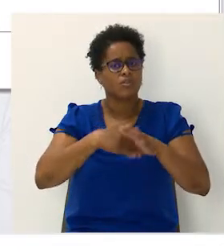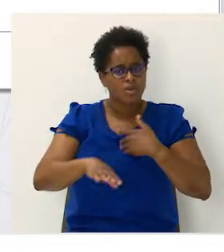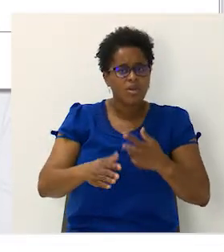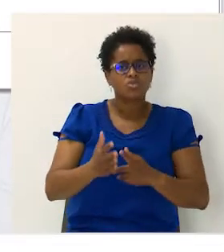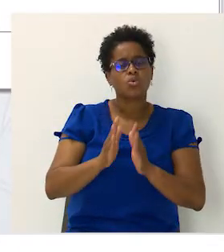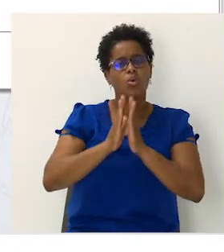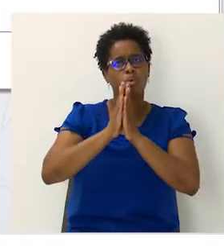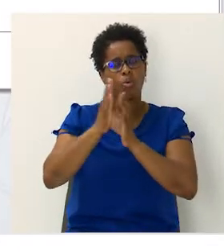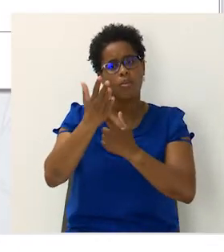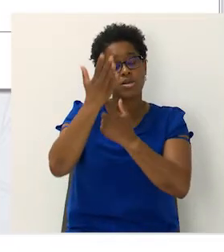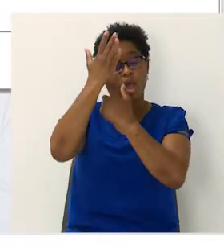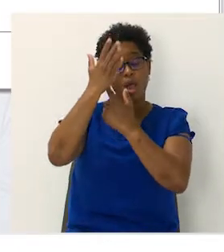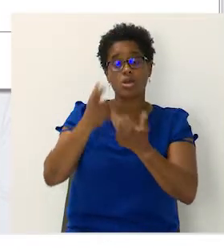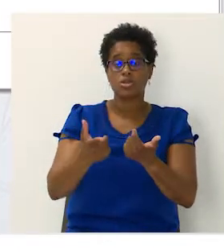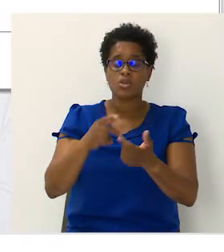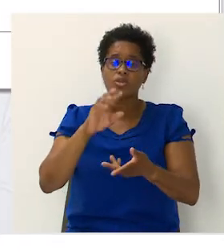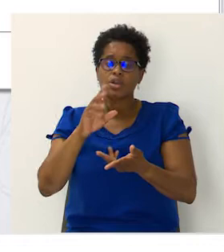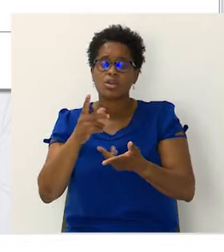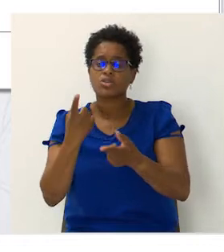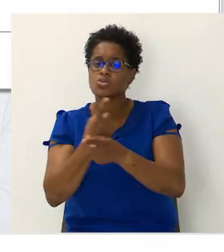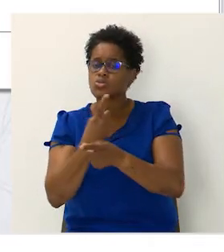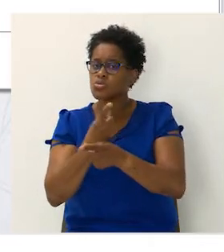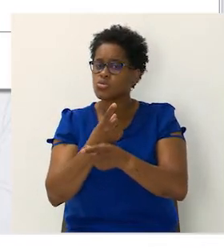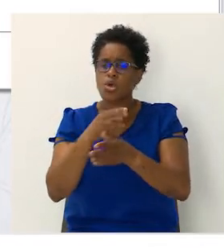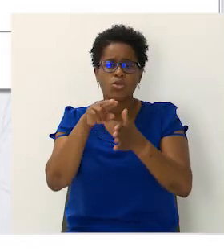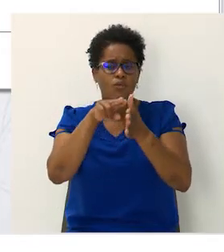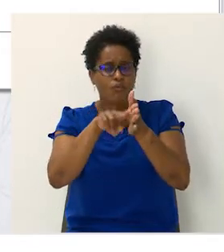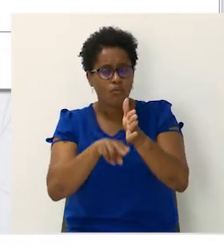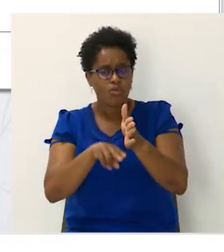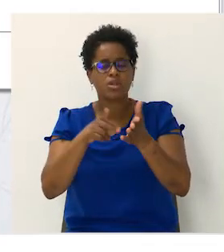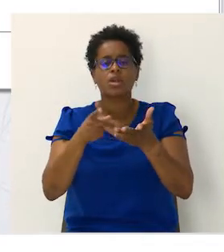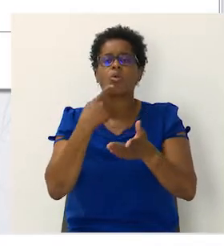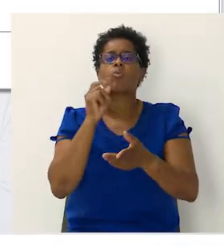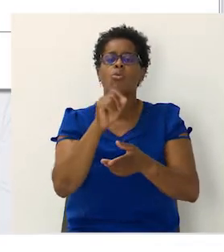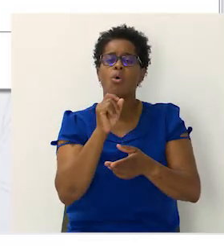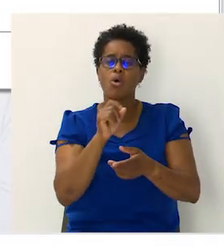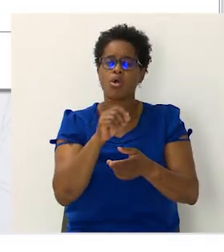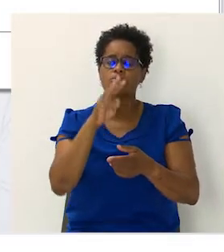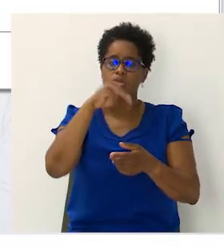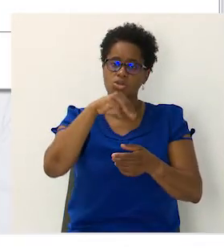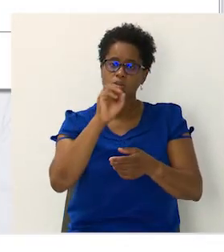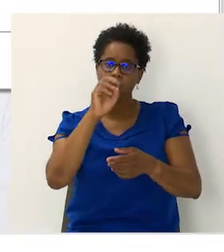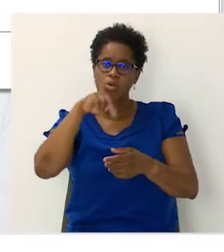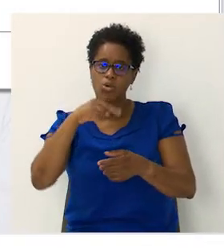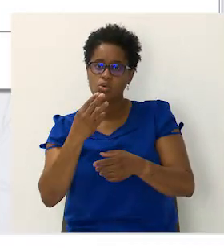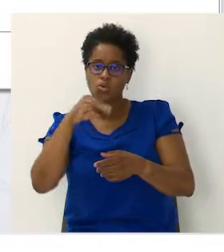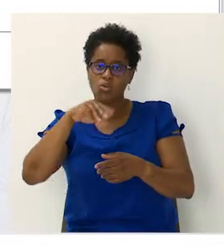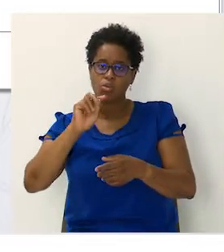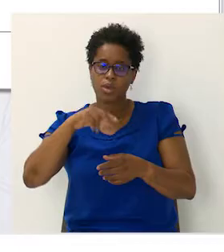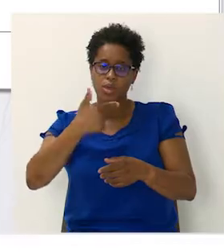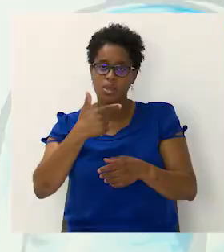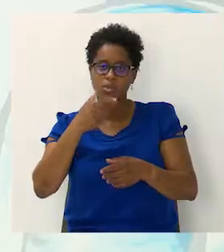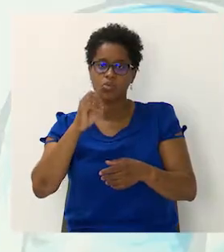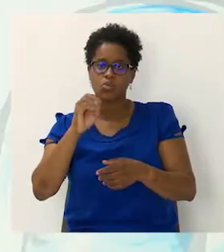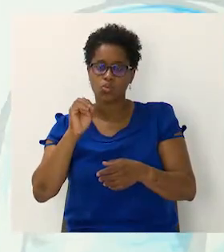culto através dos monumentos funerários, chamados monumentos